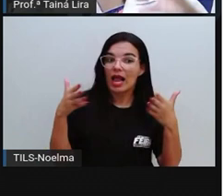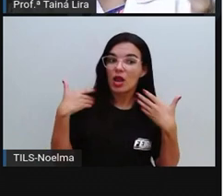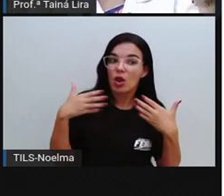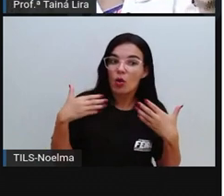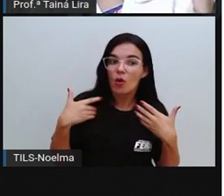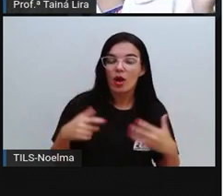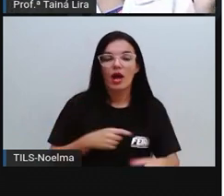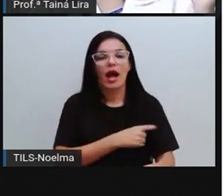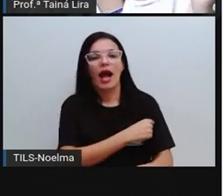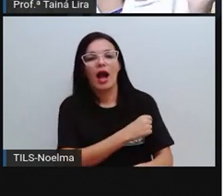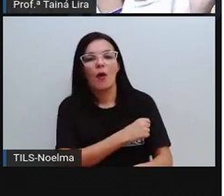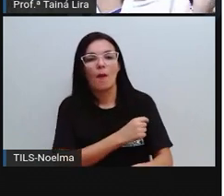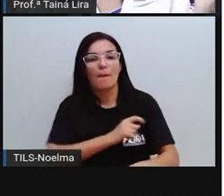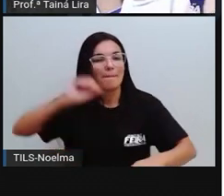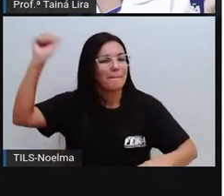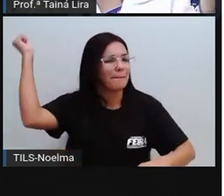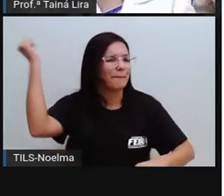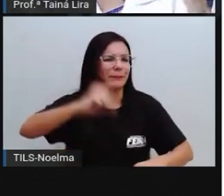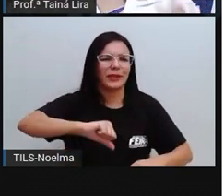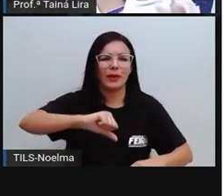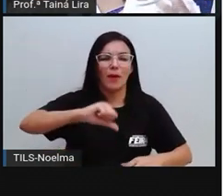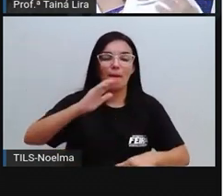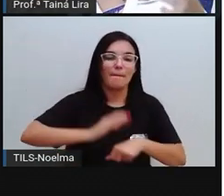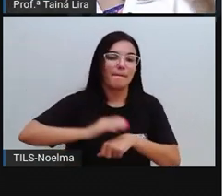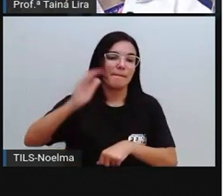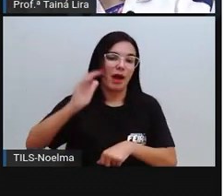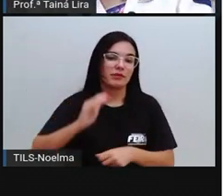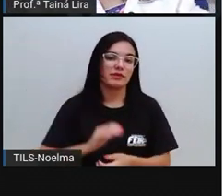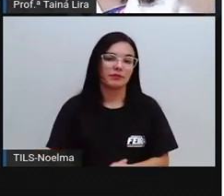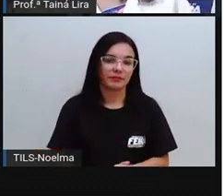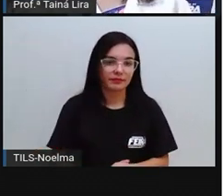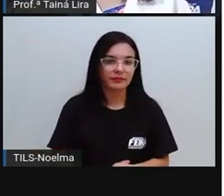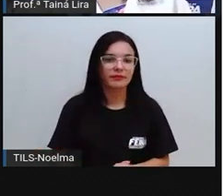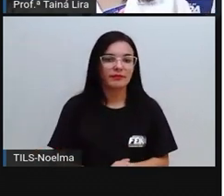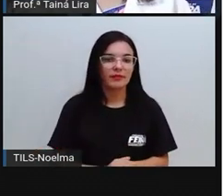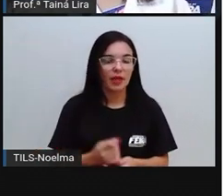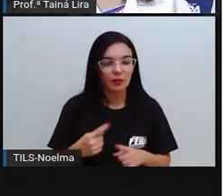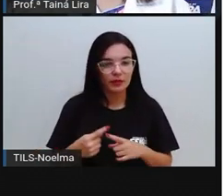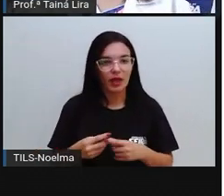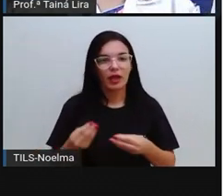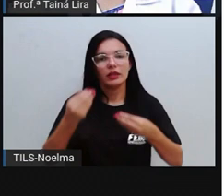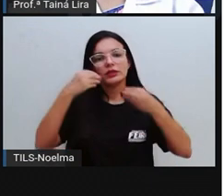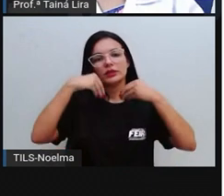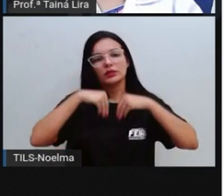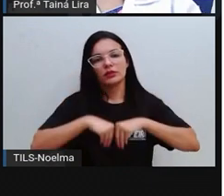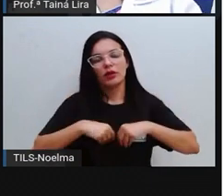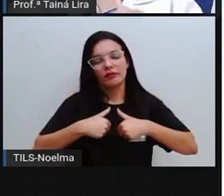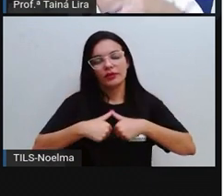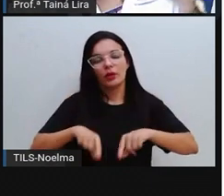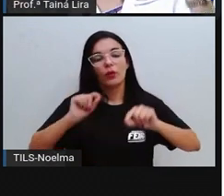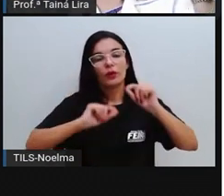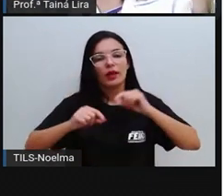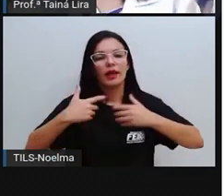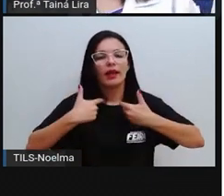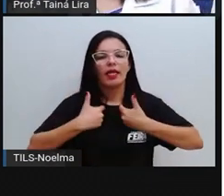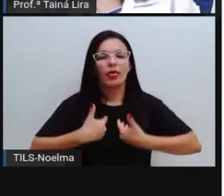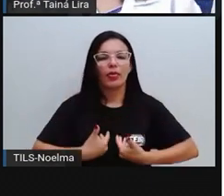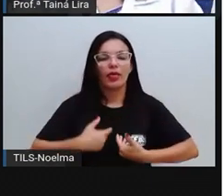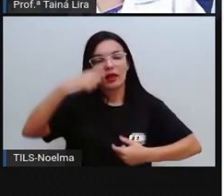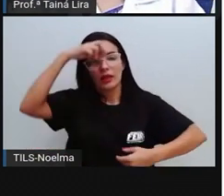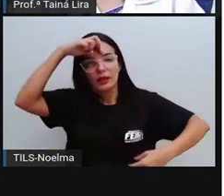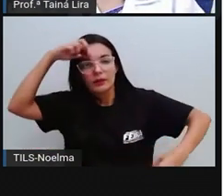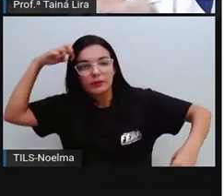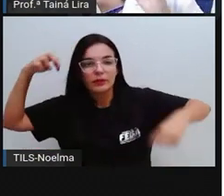a cor escura, acabou absorvendo mais calor, levou ali para o corpo e aí eles acabaram suando